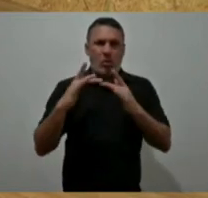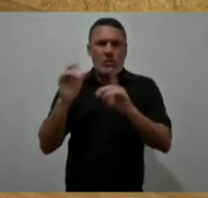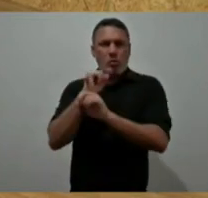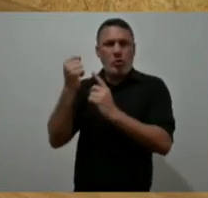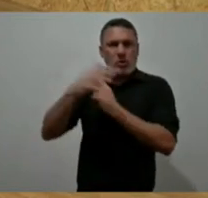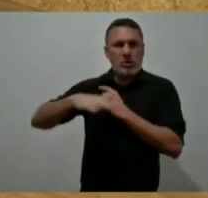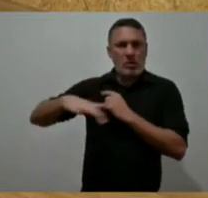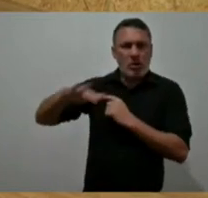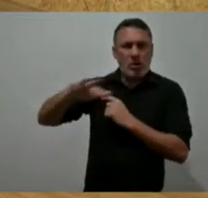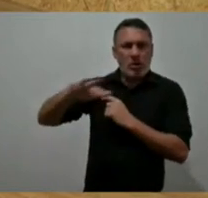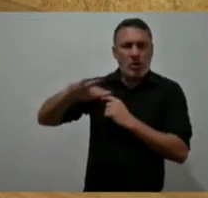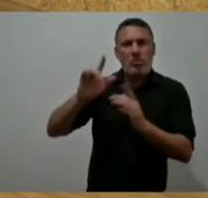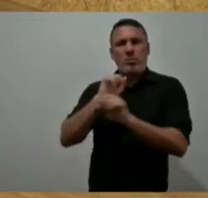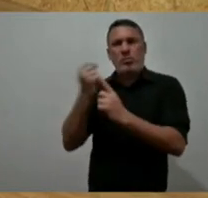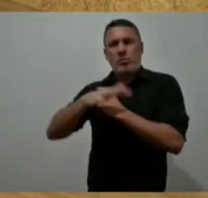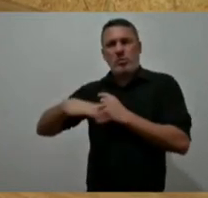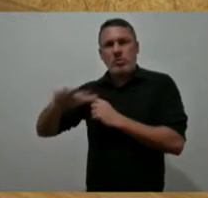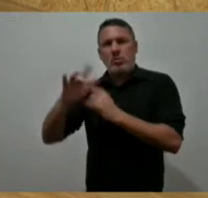com a governança?